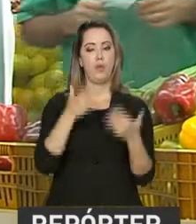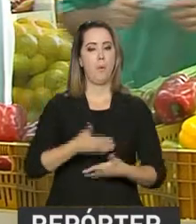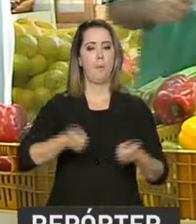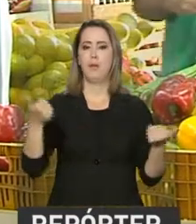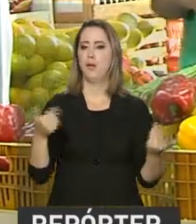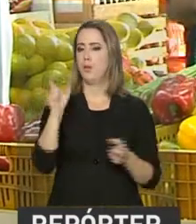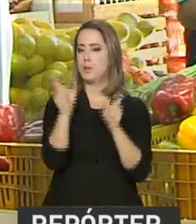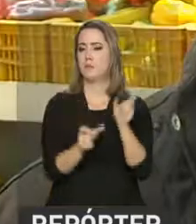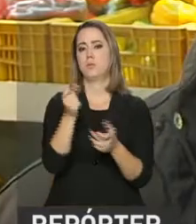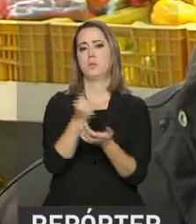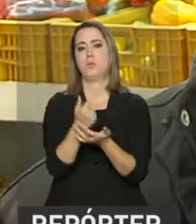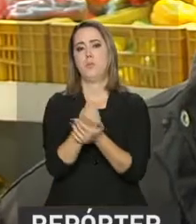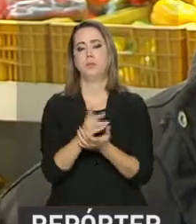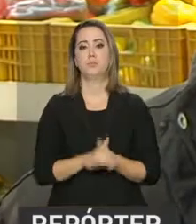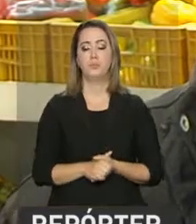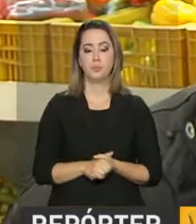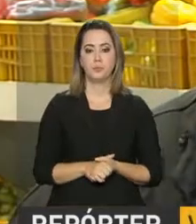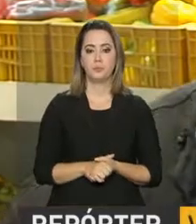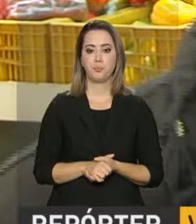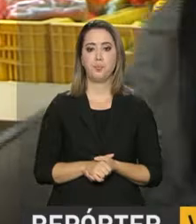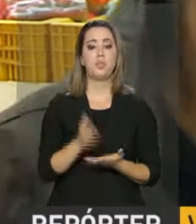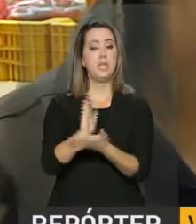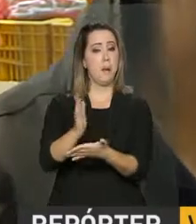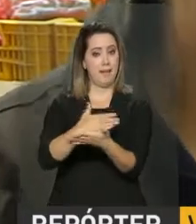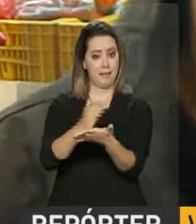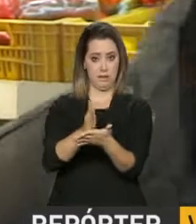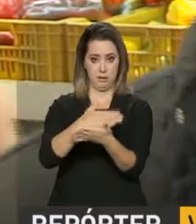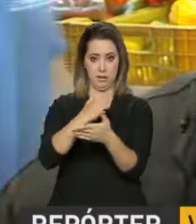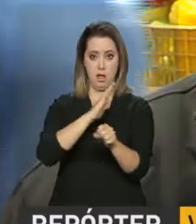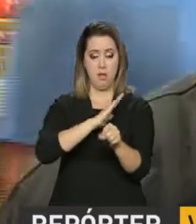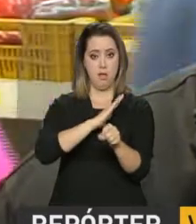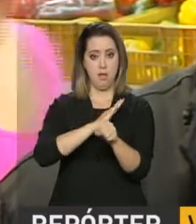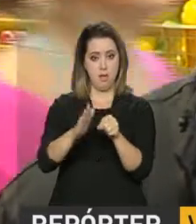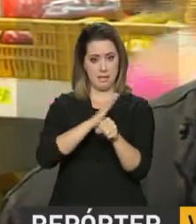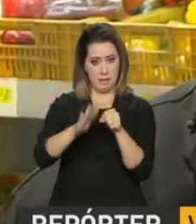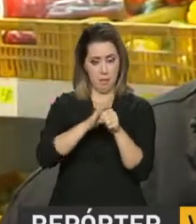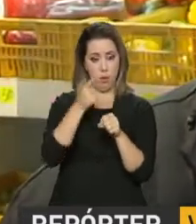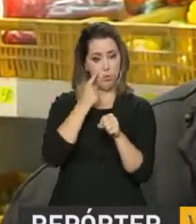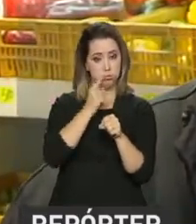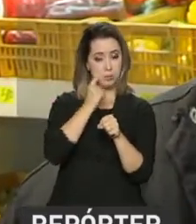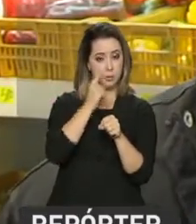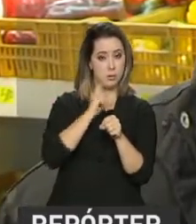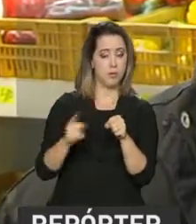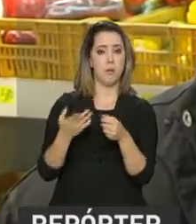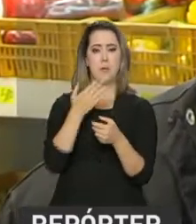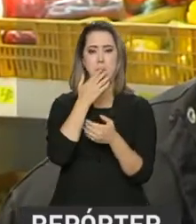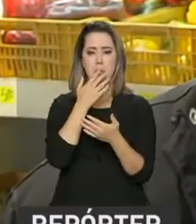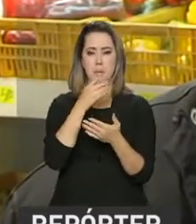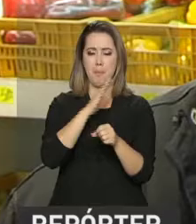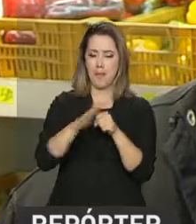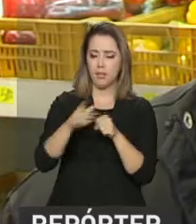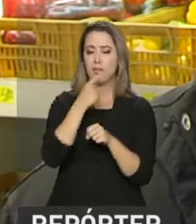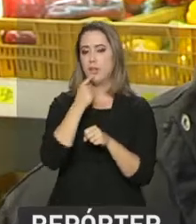bolso dos consumidores. A batata, cebola, tomate, em geral, produto de hortifruti granjeiro,